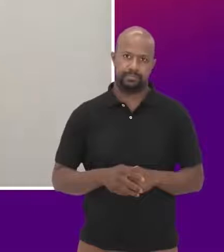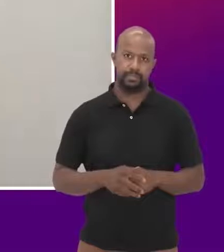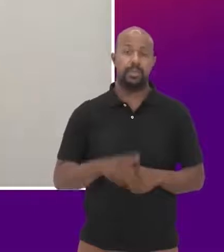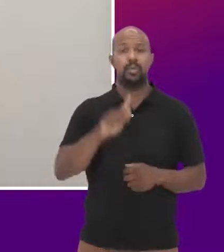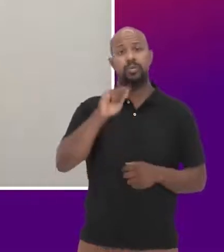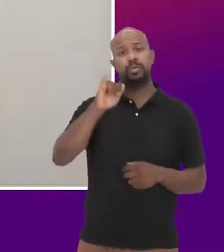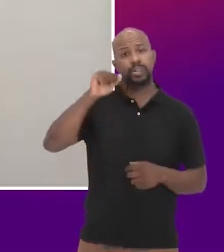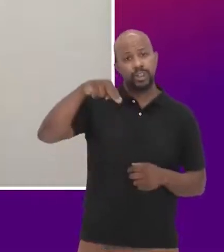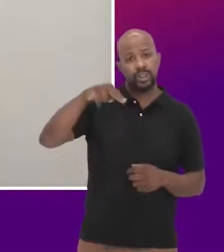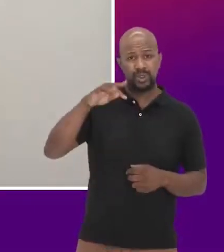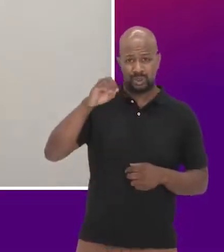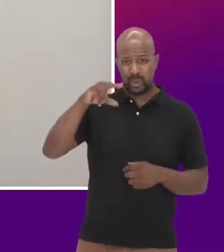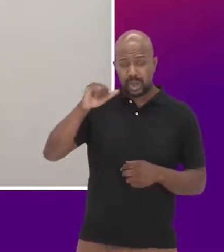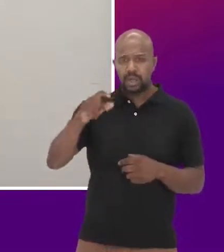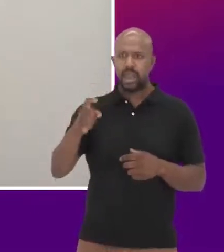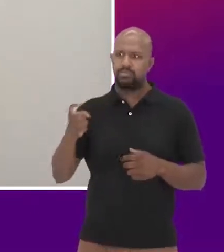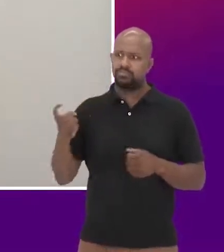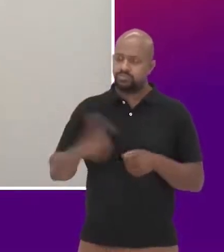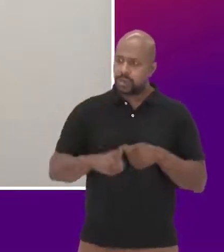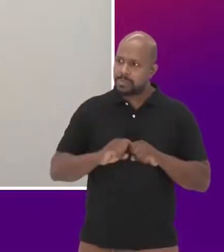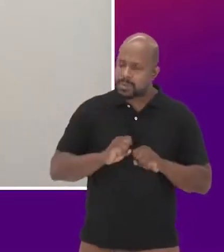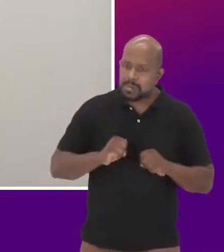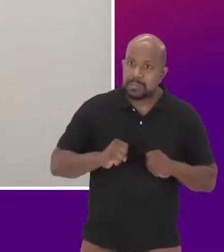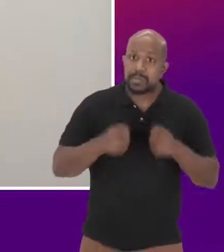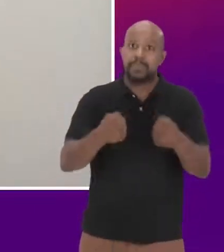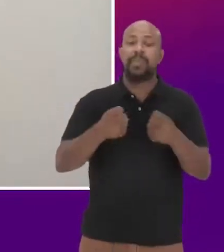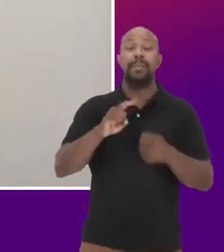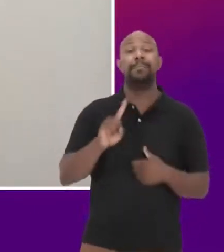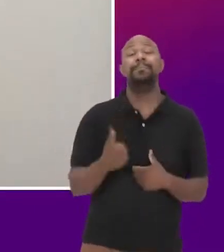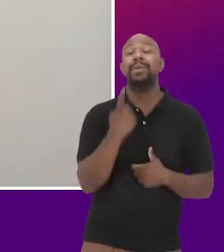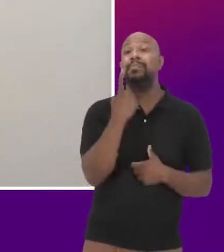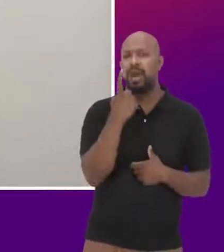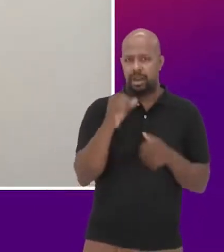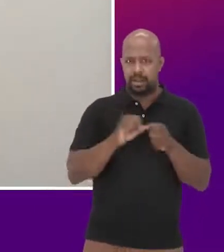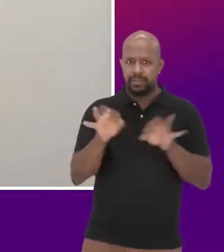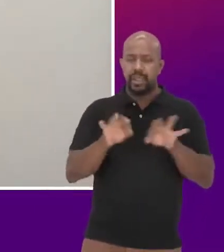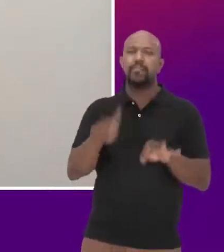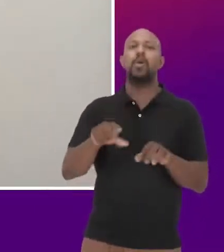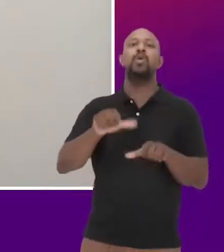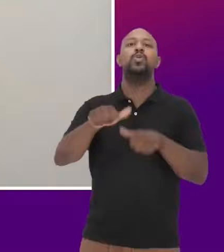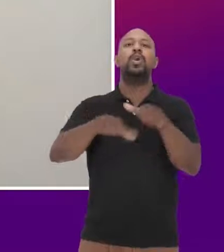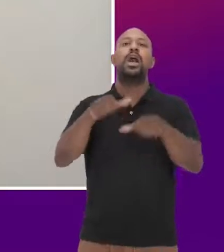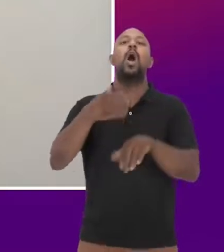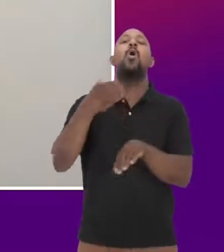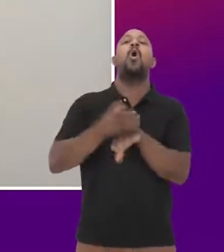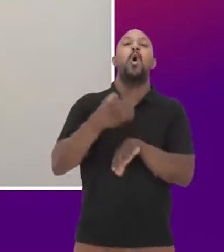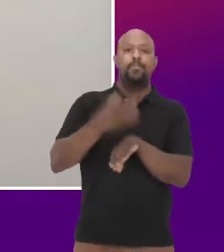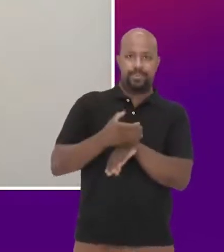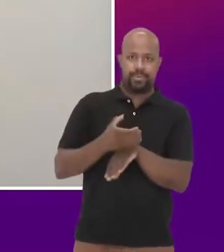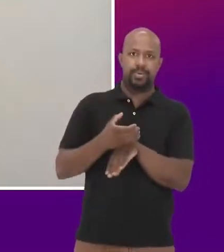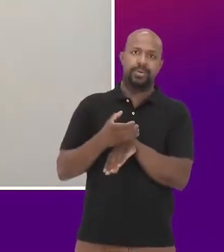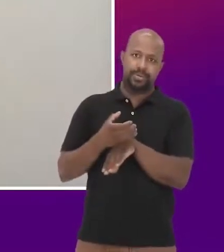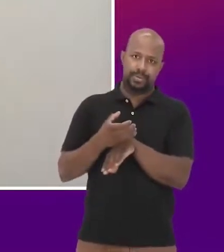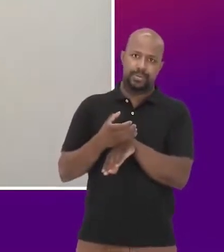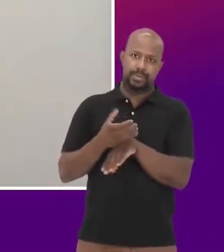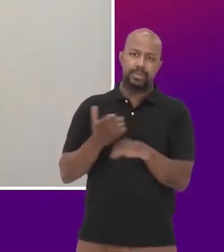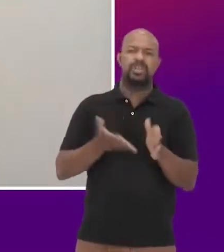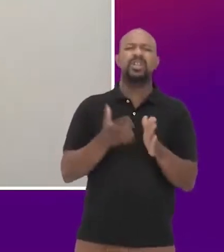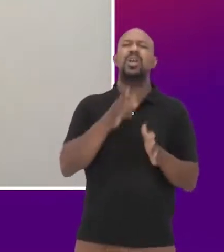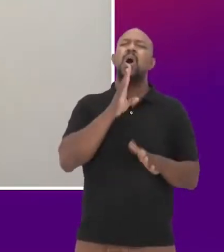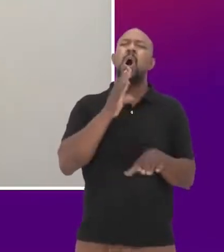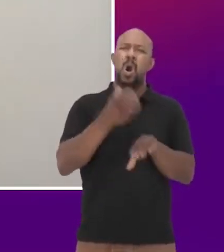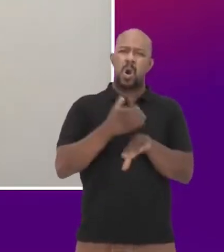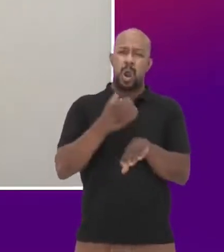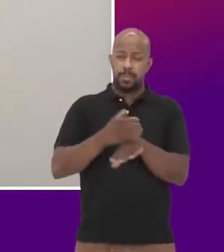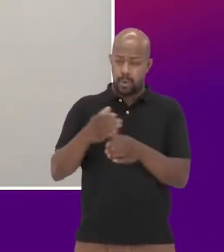Para o gin tônica voltar com tudo, a primeira coisa que eles fizeram foi trocar o copo, tiraram